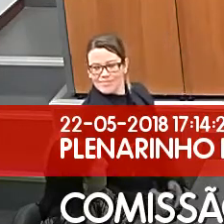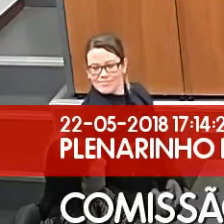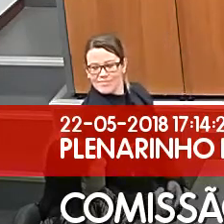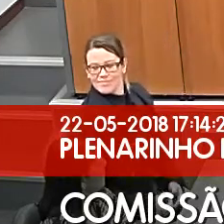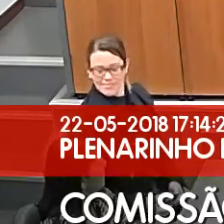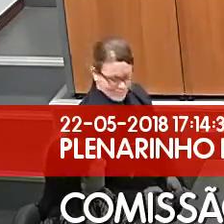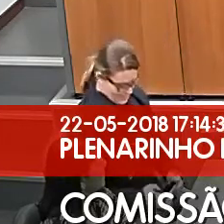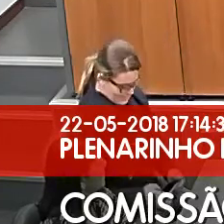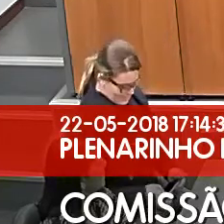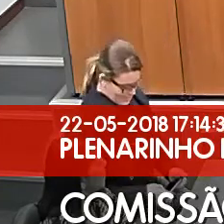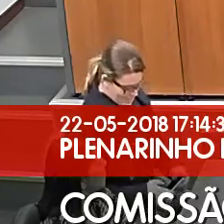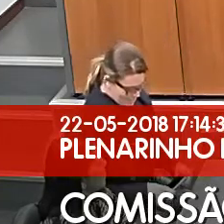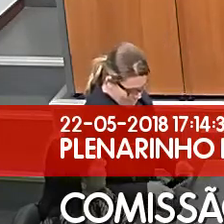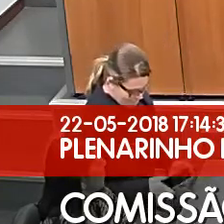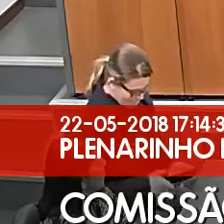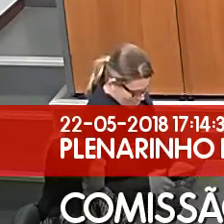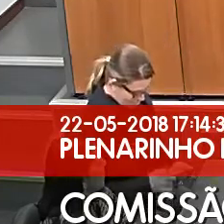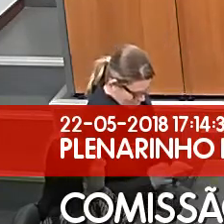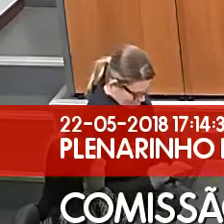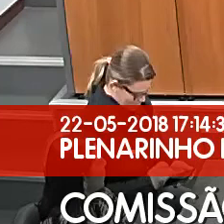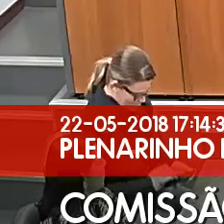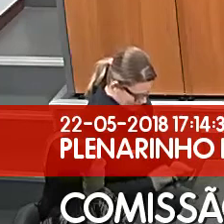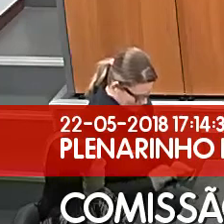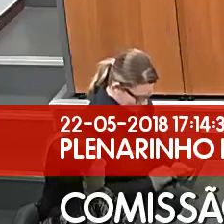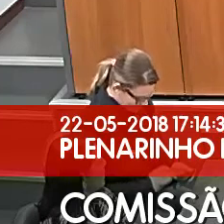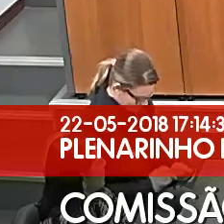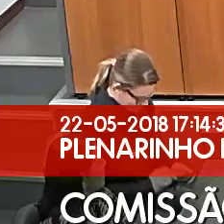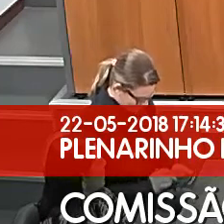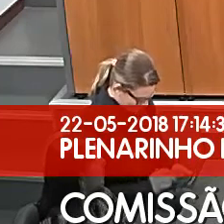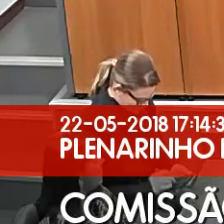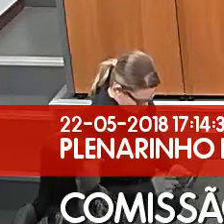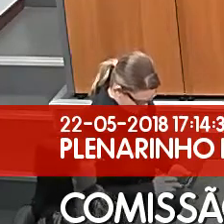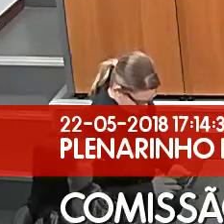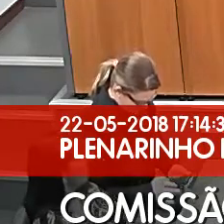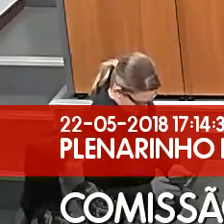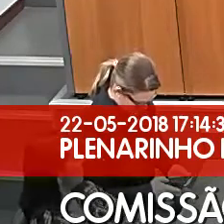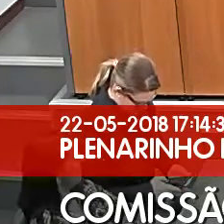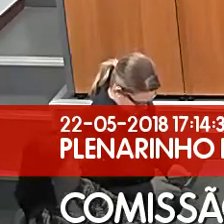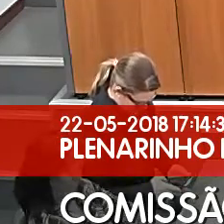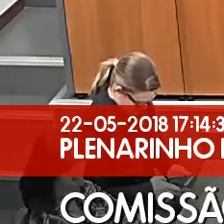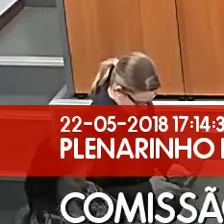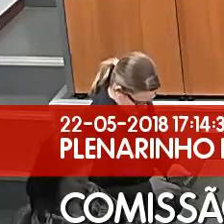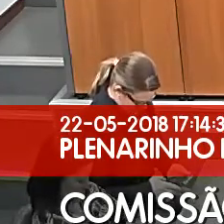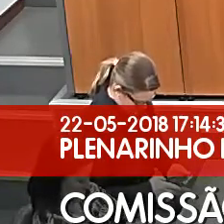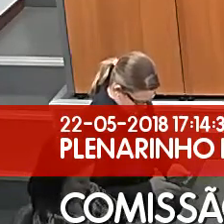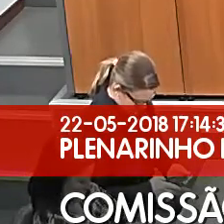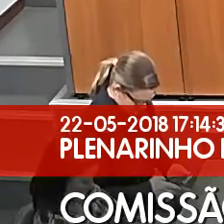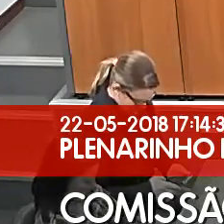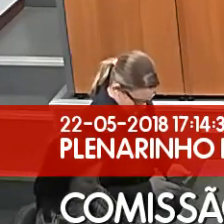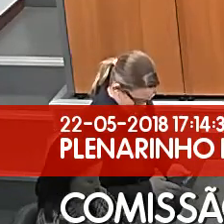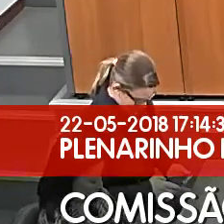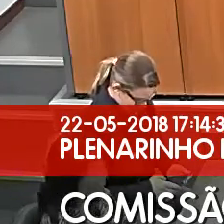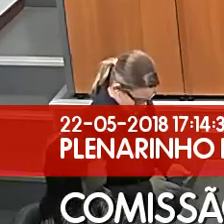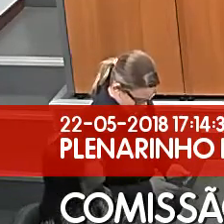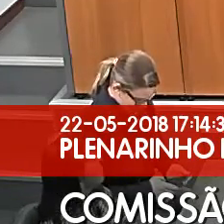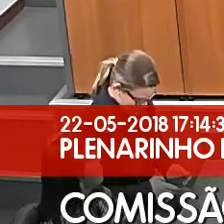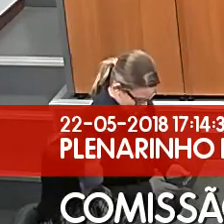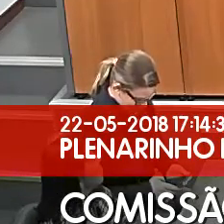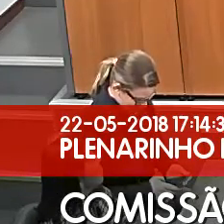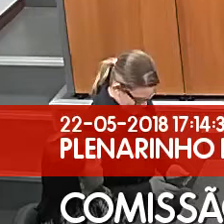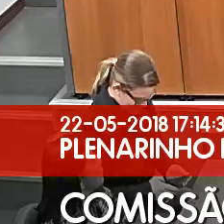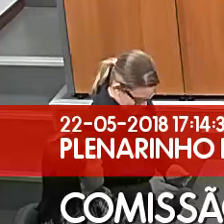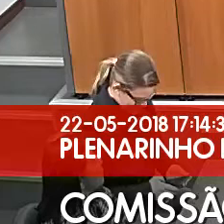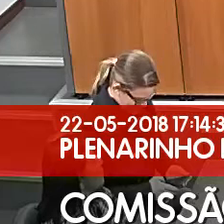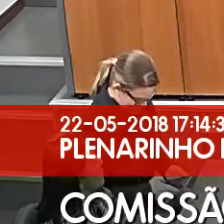que estão aí, para estar conosco aqui. Isso mesmo, para poder discutir, não está aprovado. No dia que nós aprovarmos e